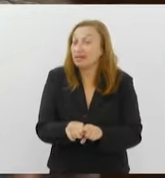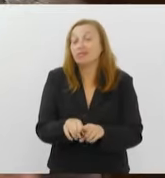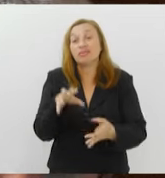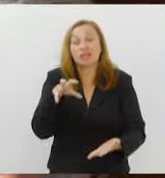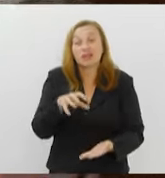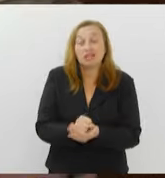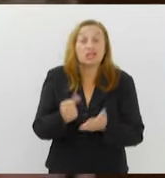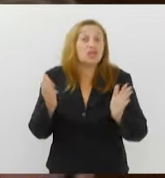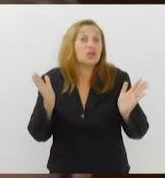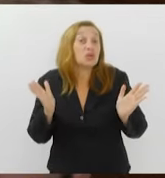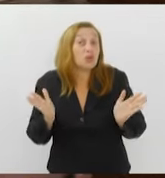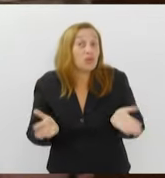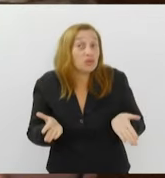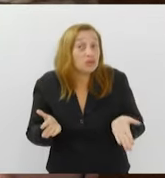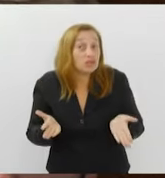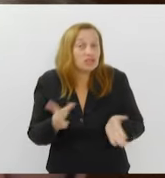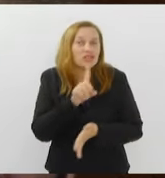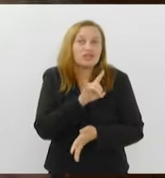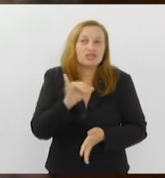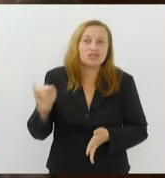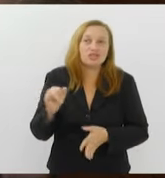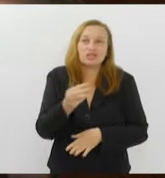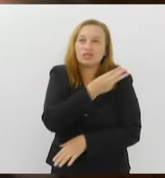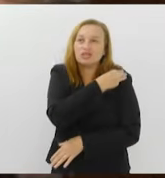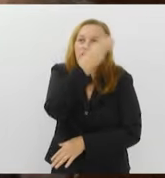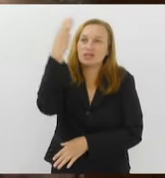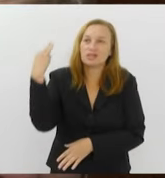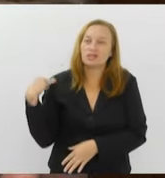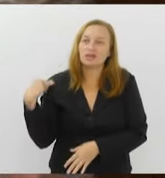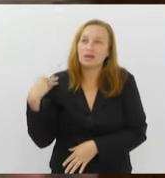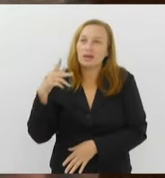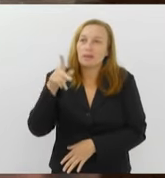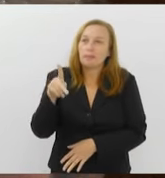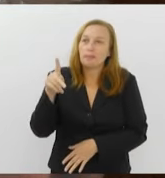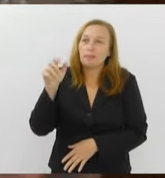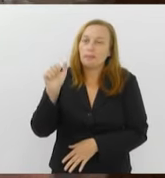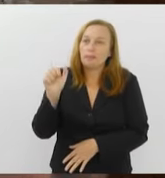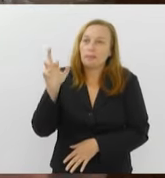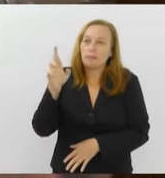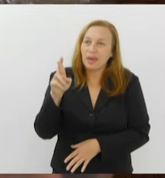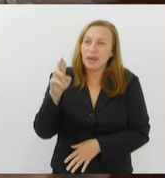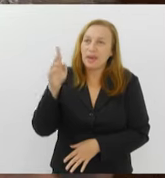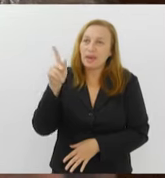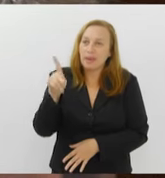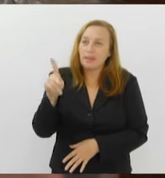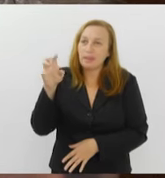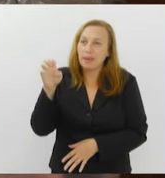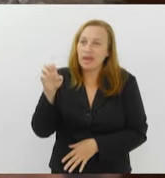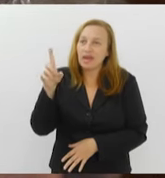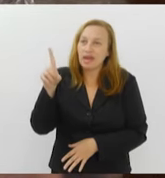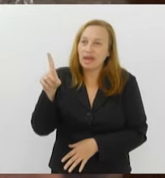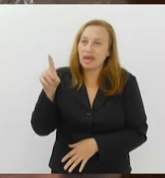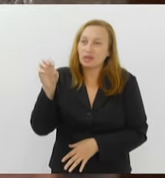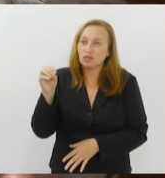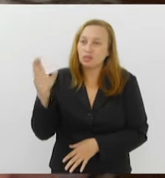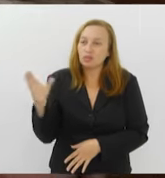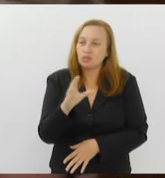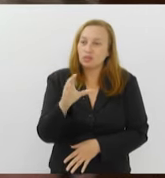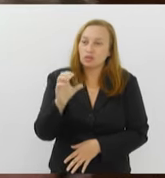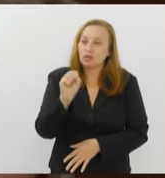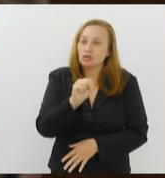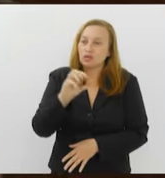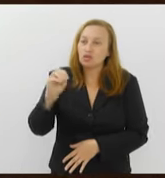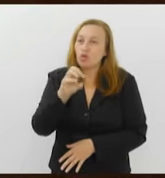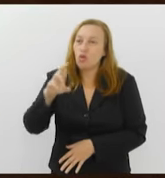registro que hoje é o dia de Nossa Senhora do Perpétuo Socorro, e que peço a ela que socorra sempre